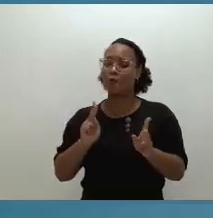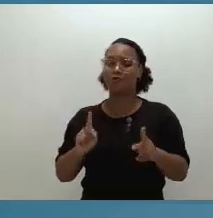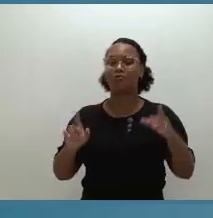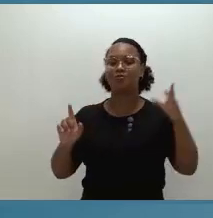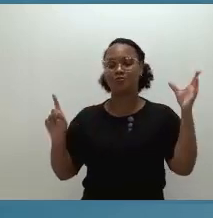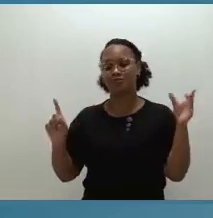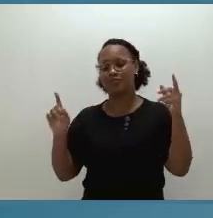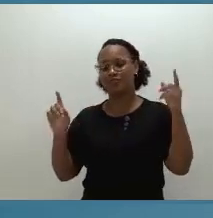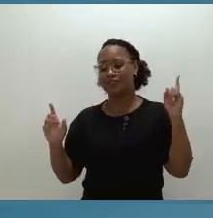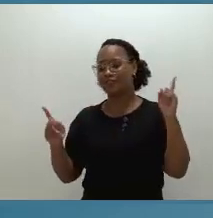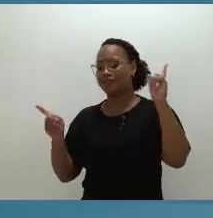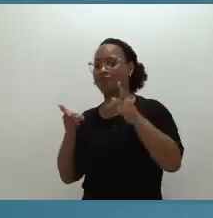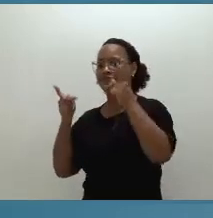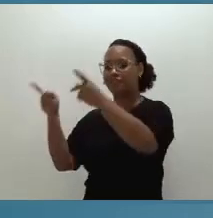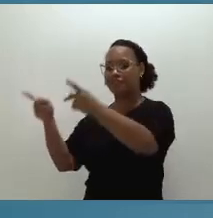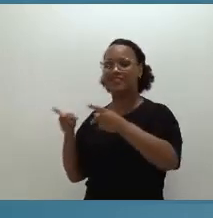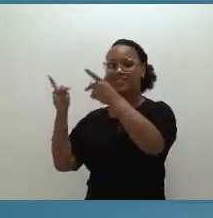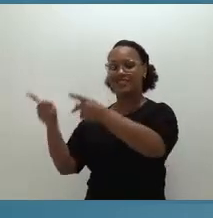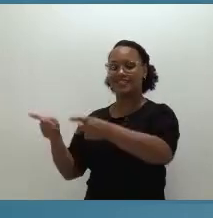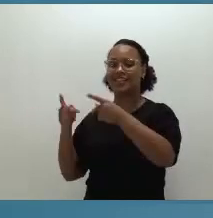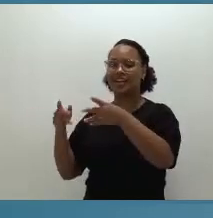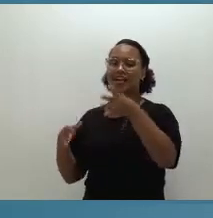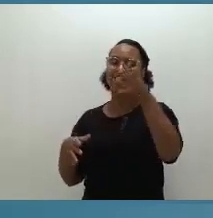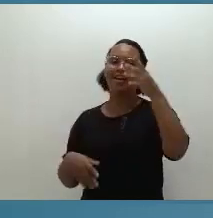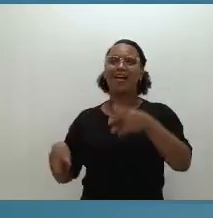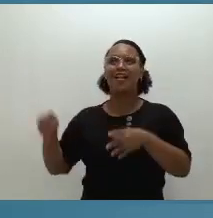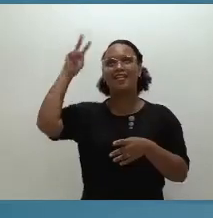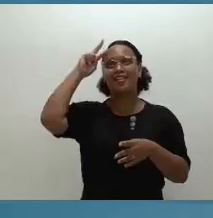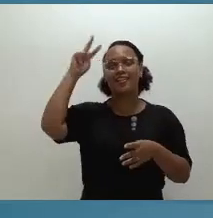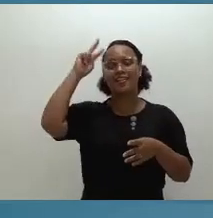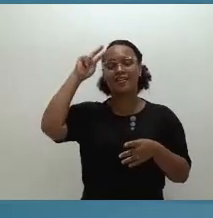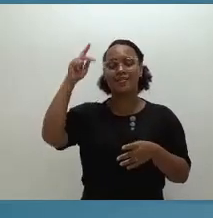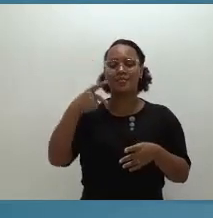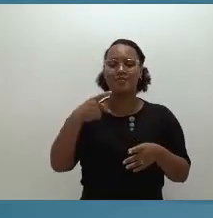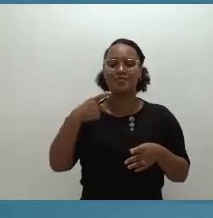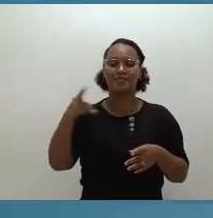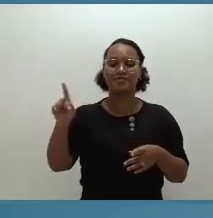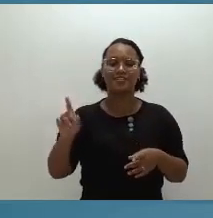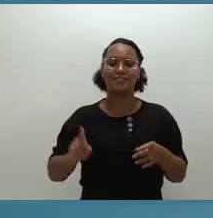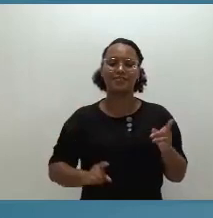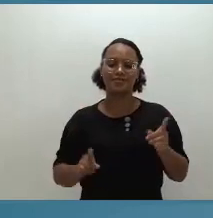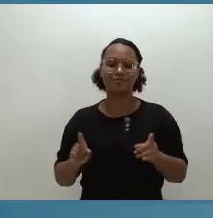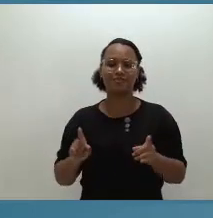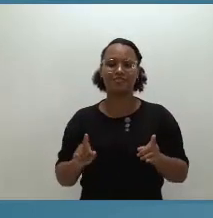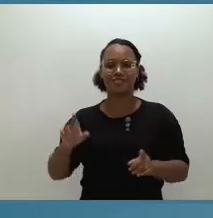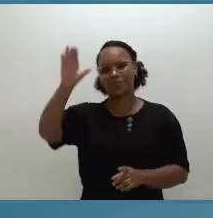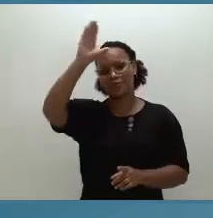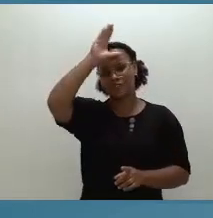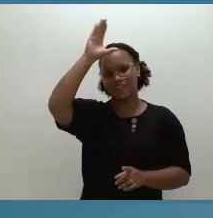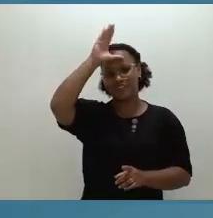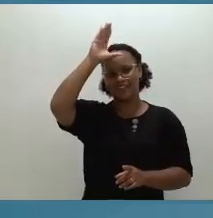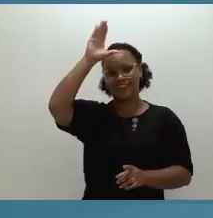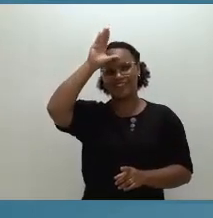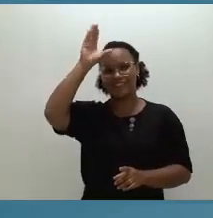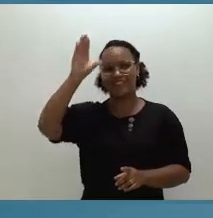lembro agora do seu sobrinho, que não me recordo o nome, me abraçava quando chegava do gabinete.